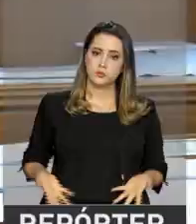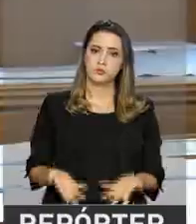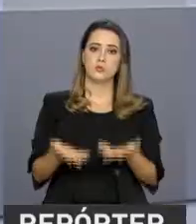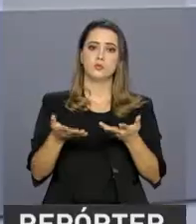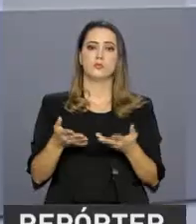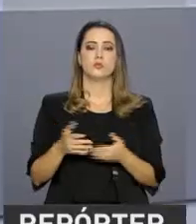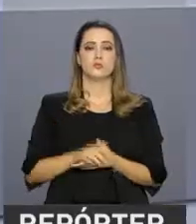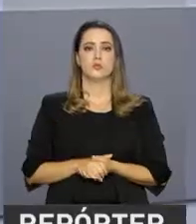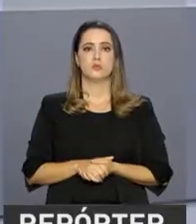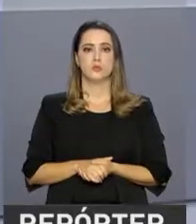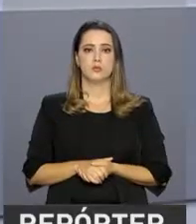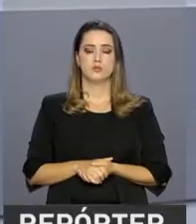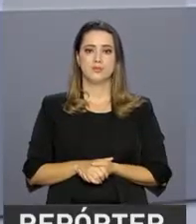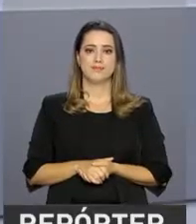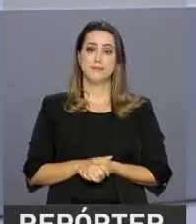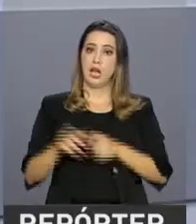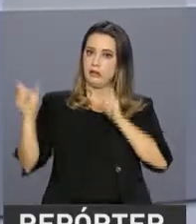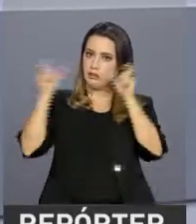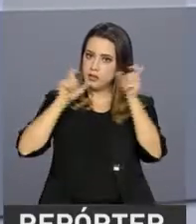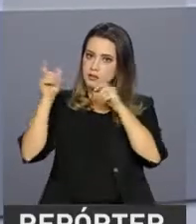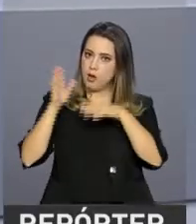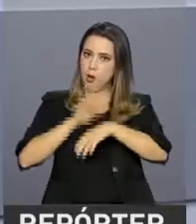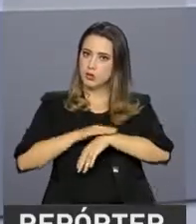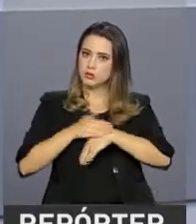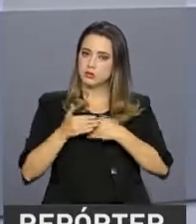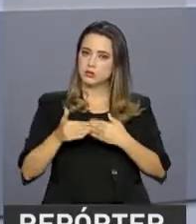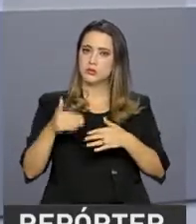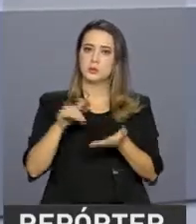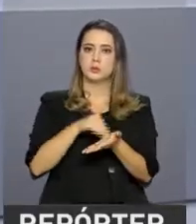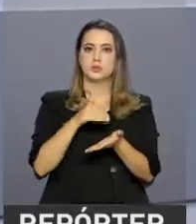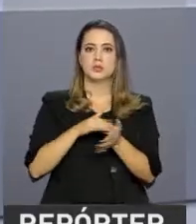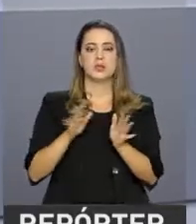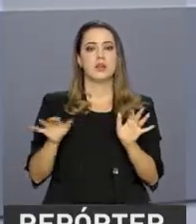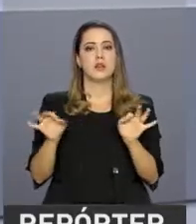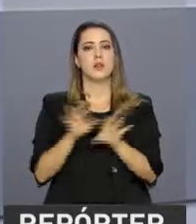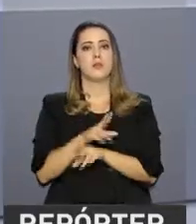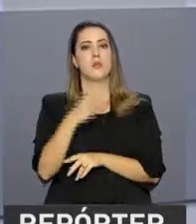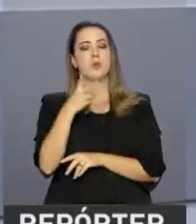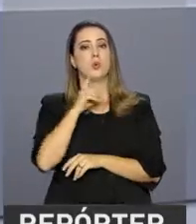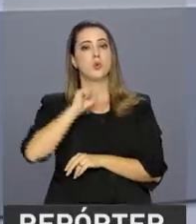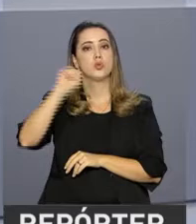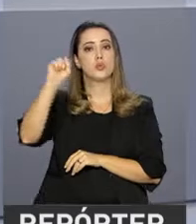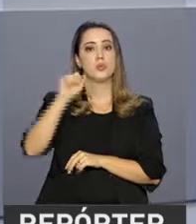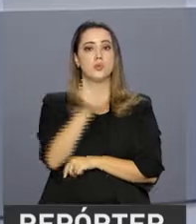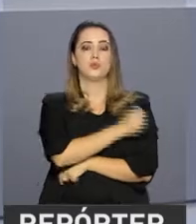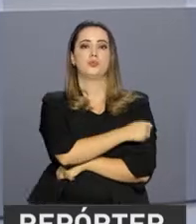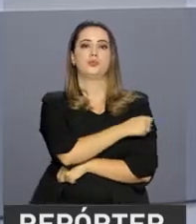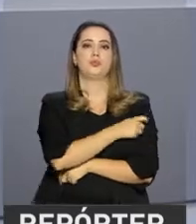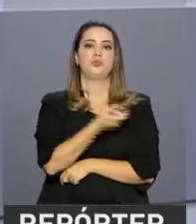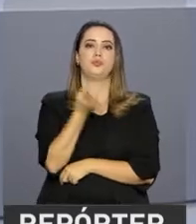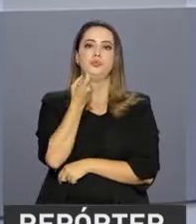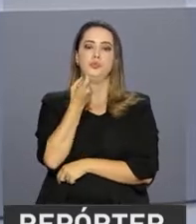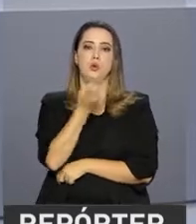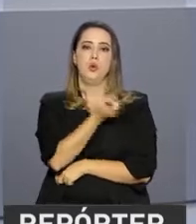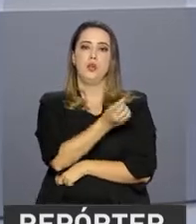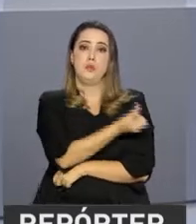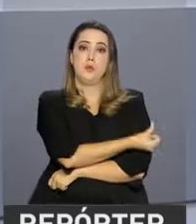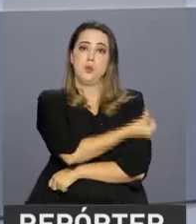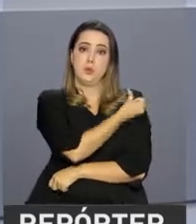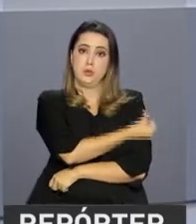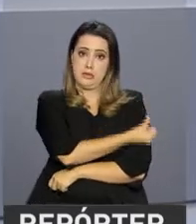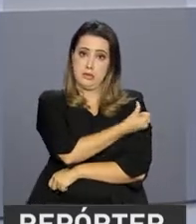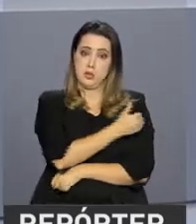didático e fiquem atentos o prazo de inscrição termina no dia 2 de abril os alunos do 6º ano do ensino fundamental